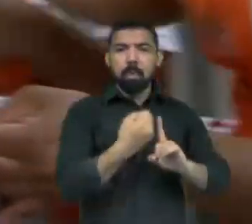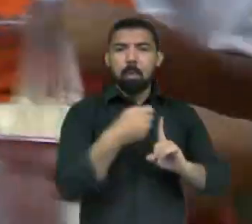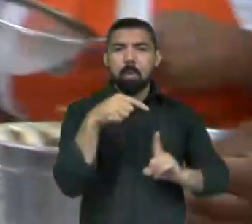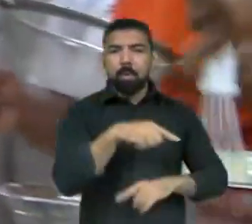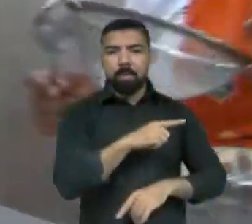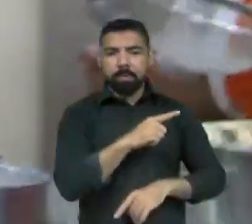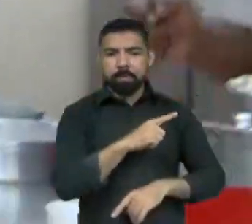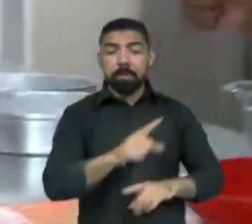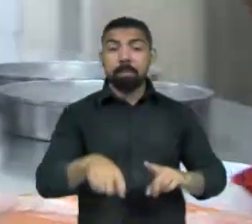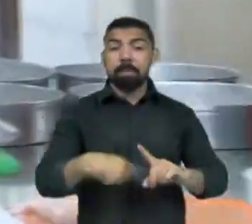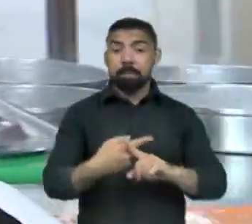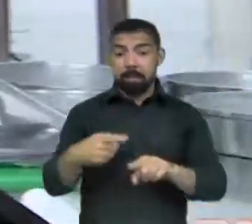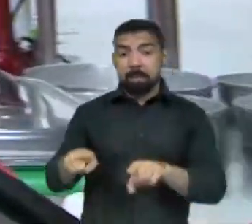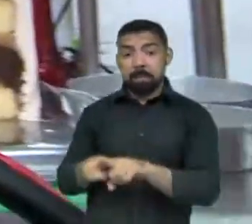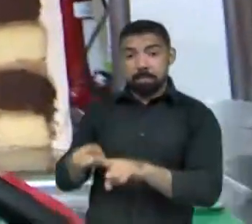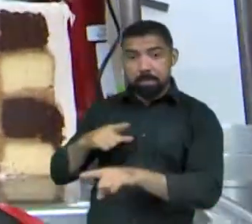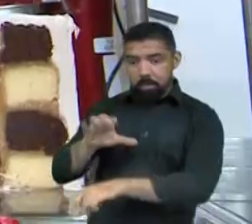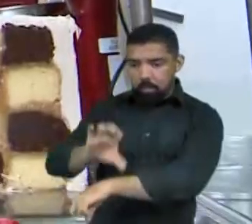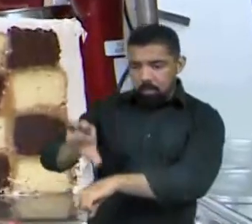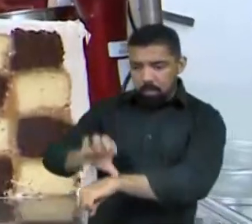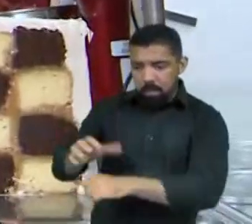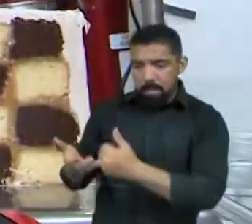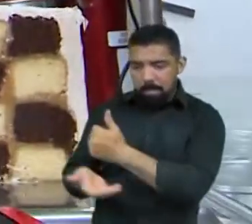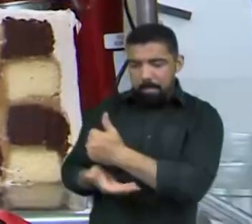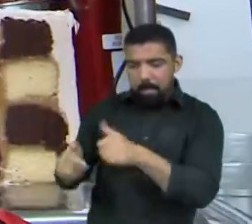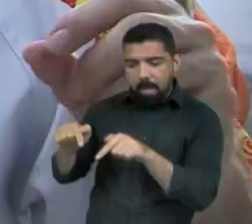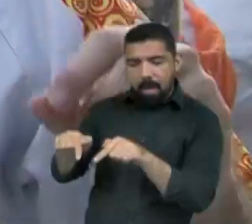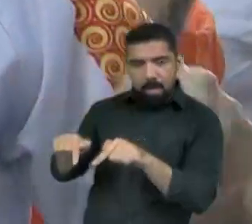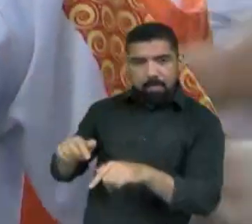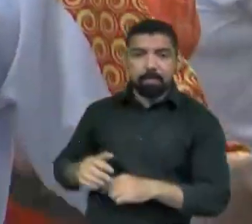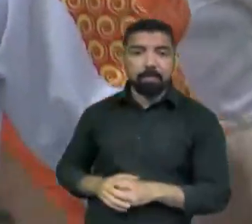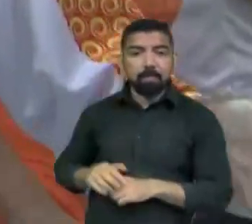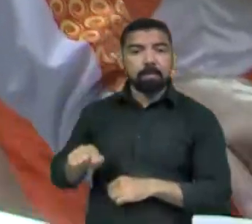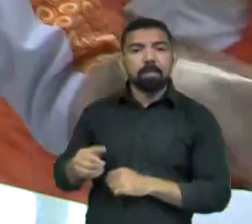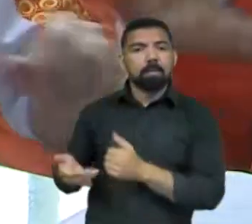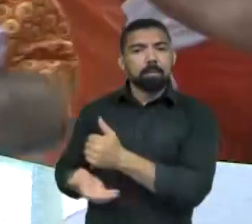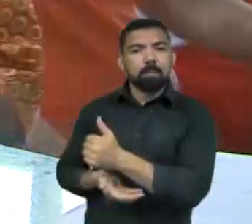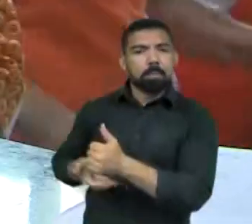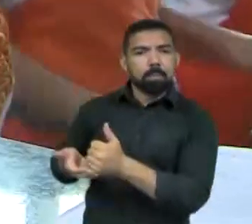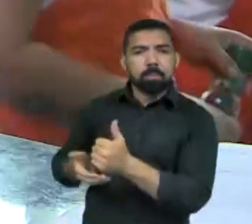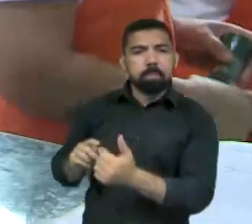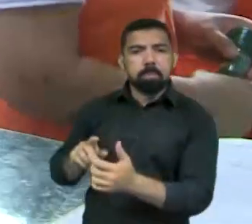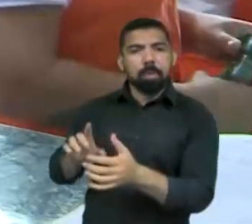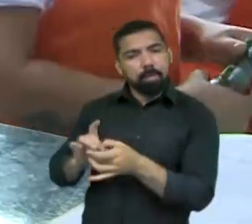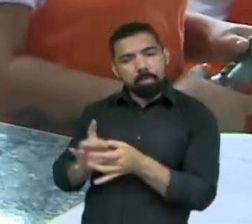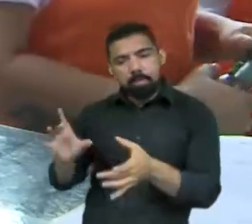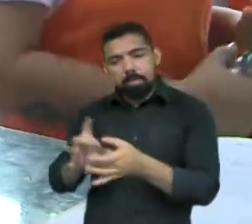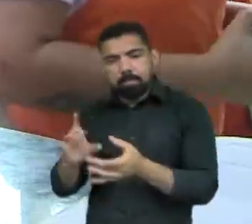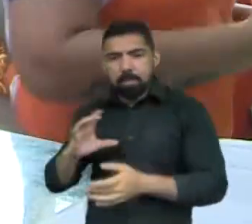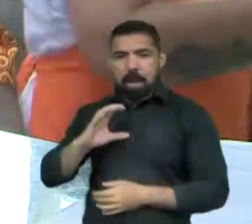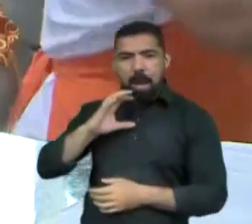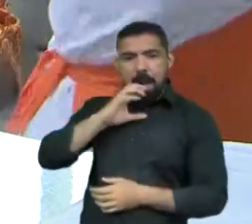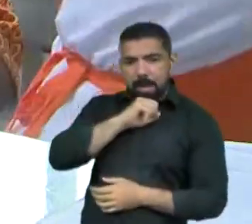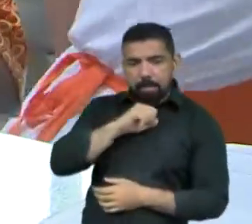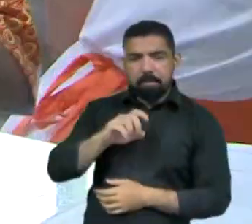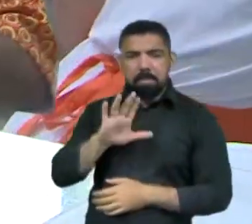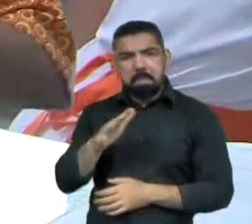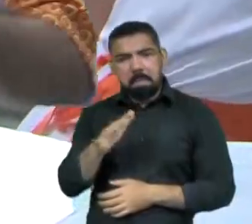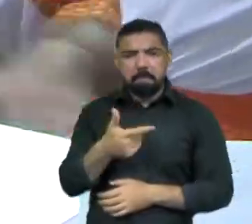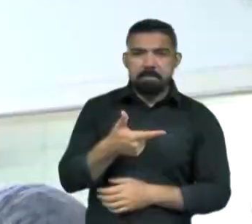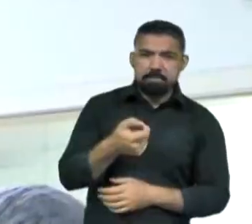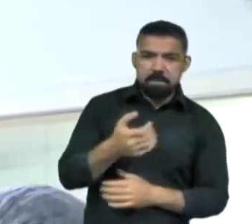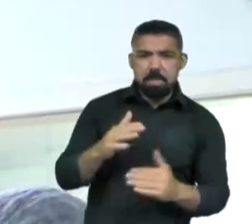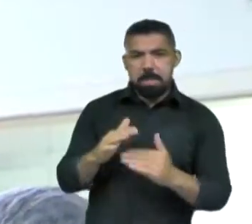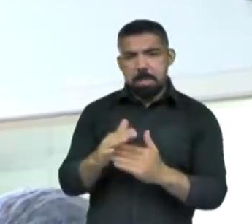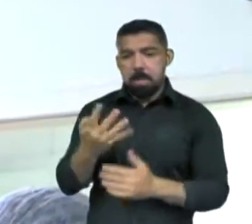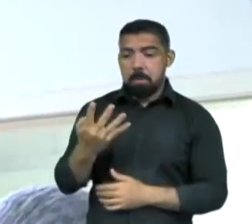também temos os cursos básicos, e esses cursos são cursos mais livres, mais rápidos, entre 20 e 40